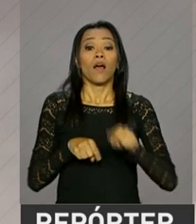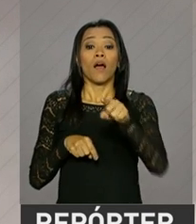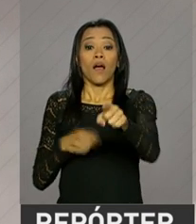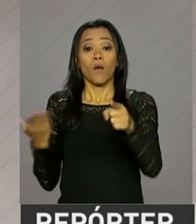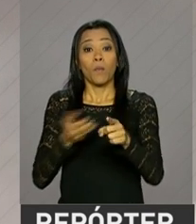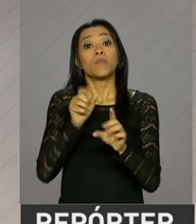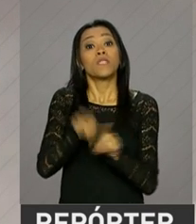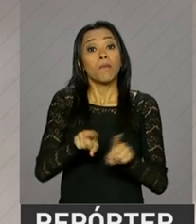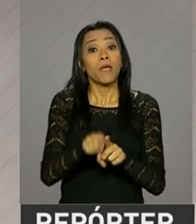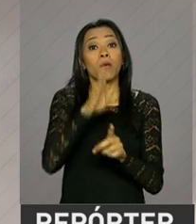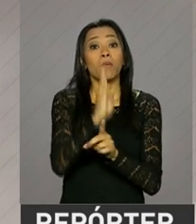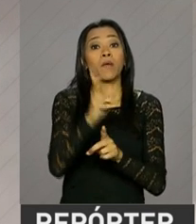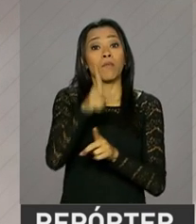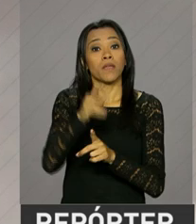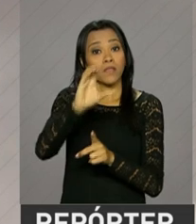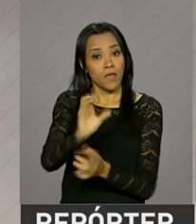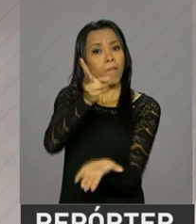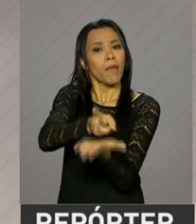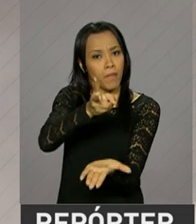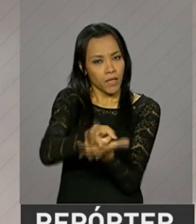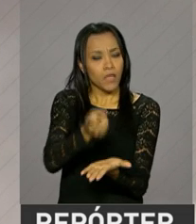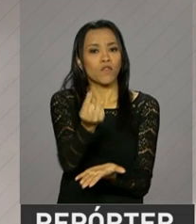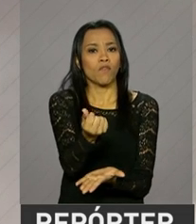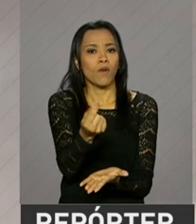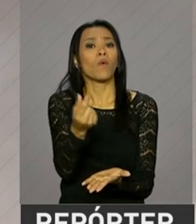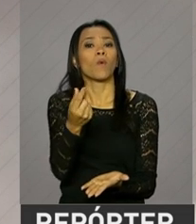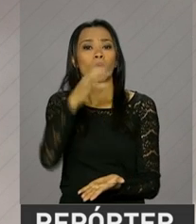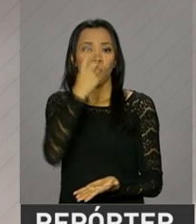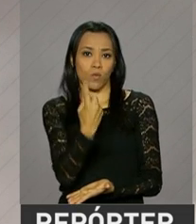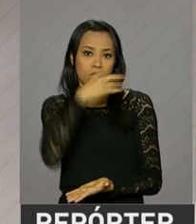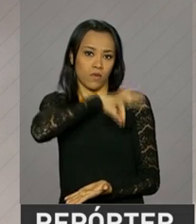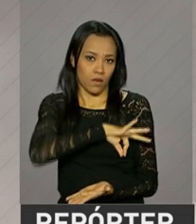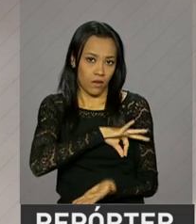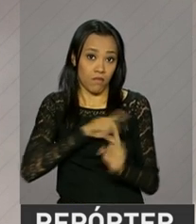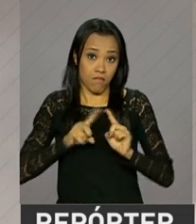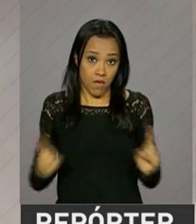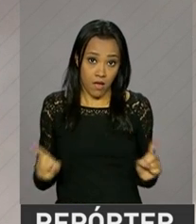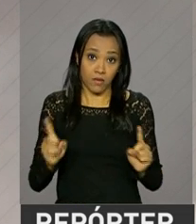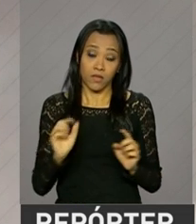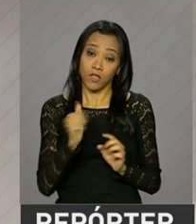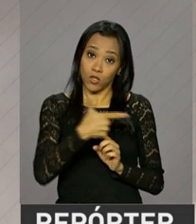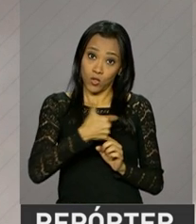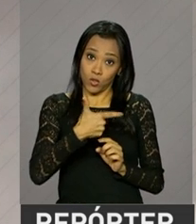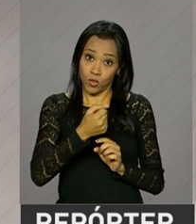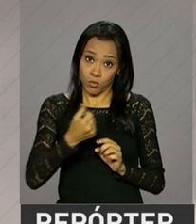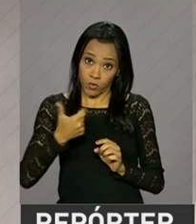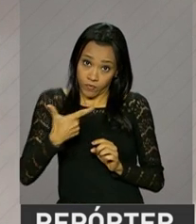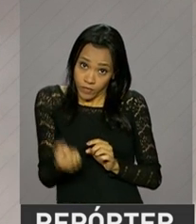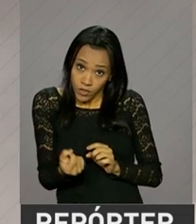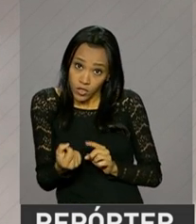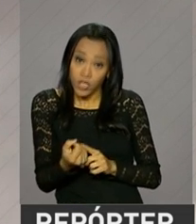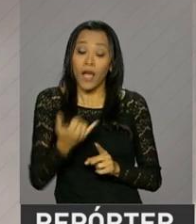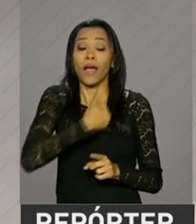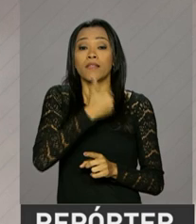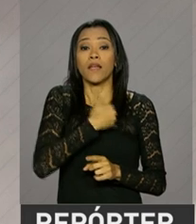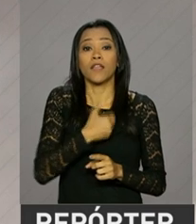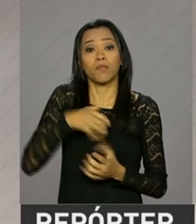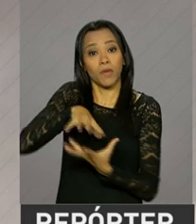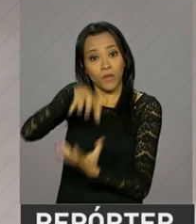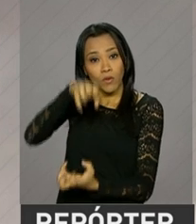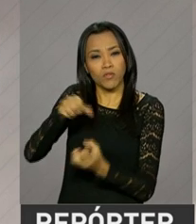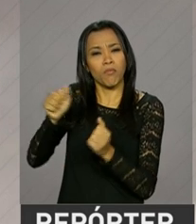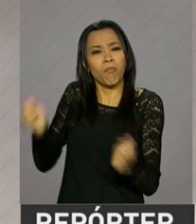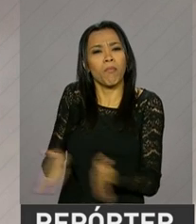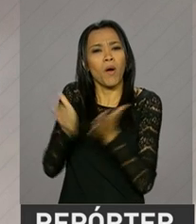prestação continuada permanece no valor de um salário mínimo, mas, a partir de 2020, a idade para idosos de baixa